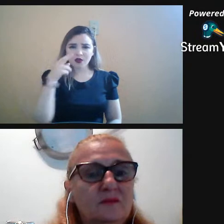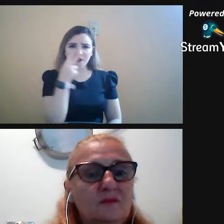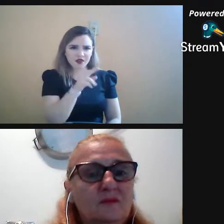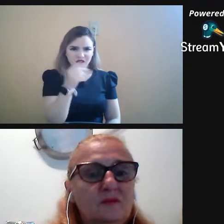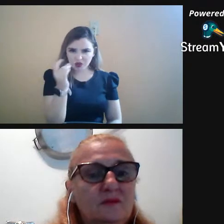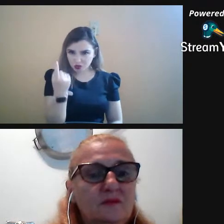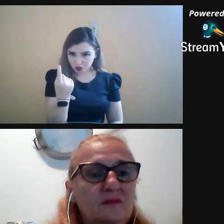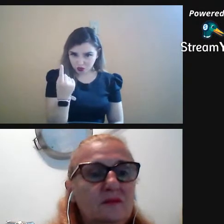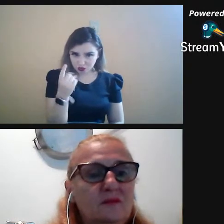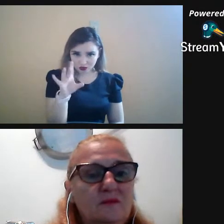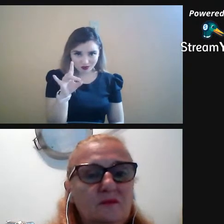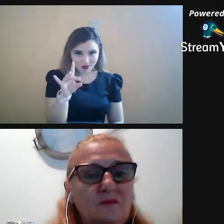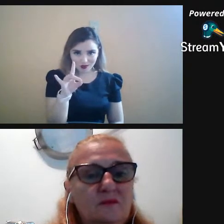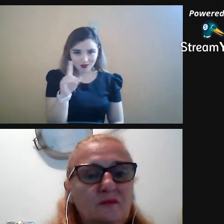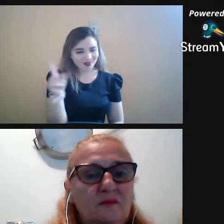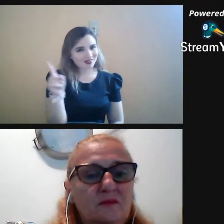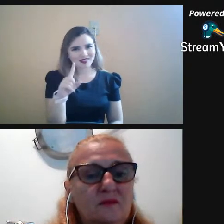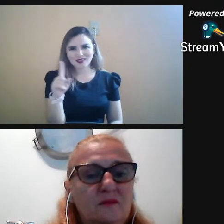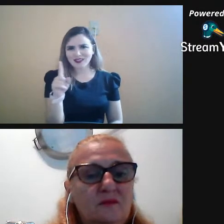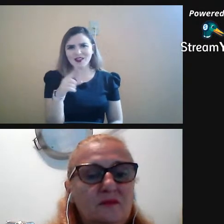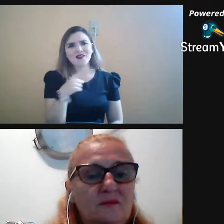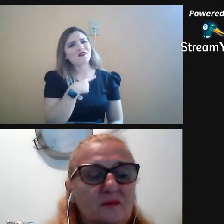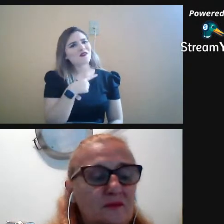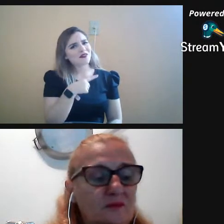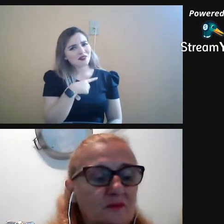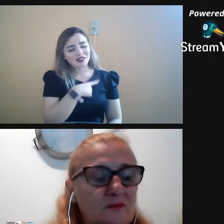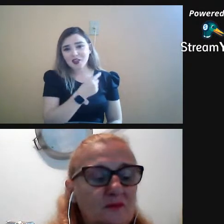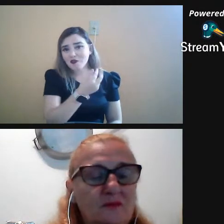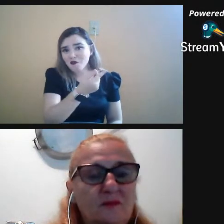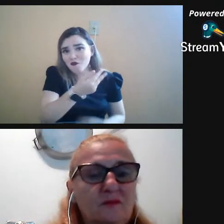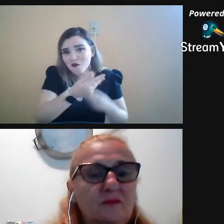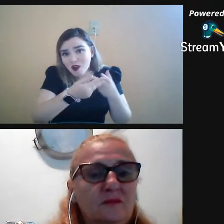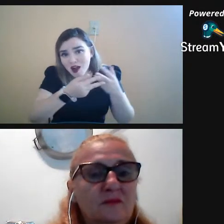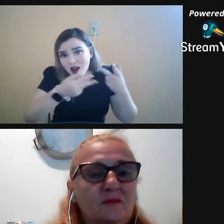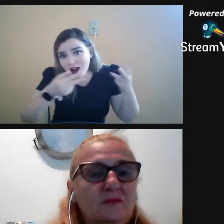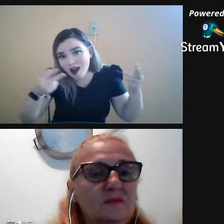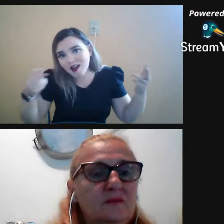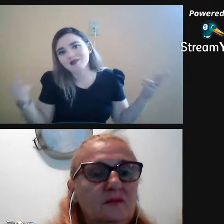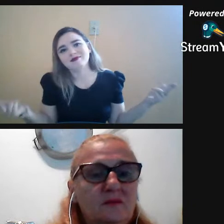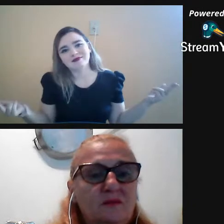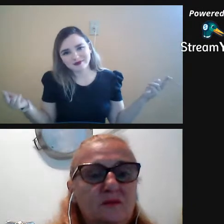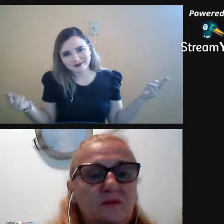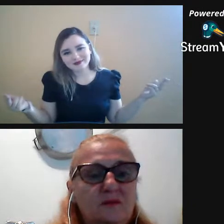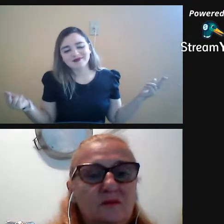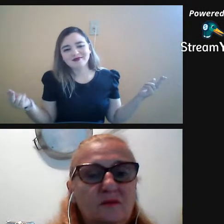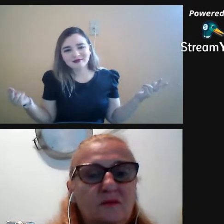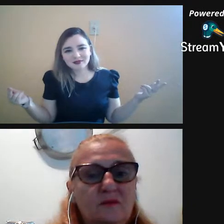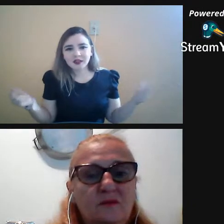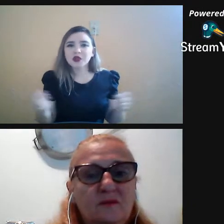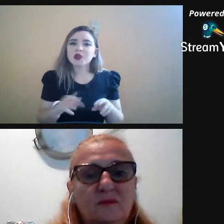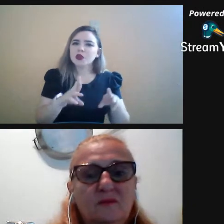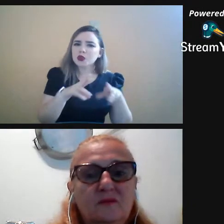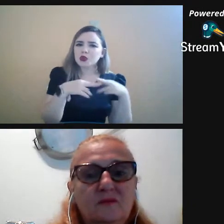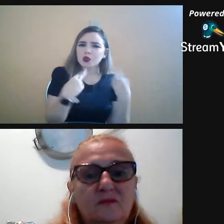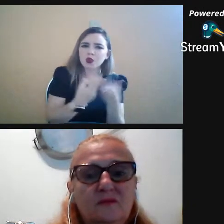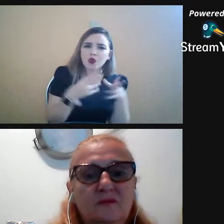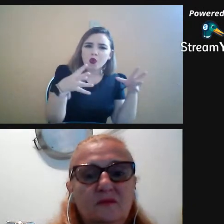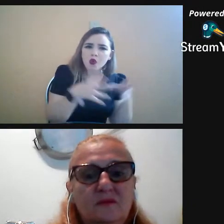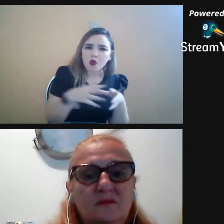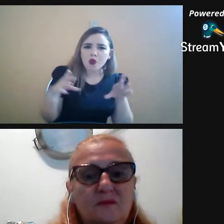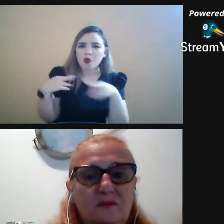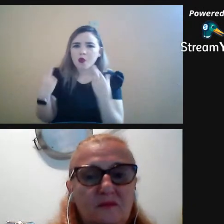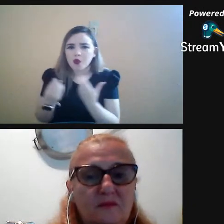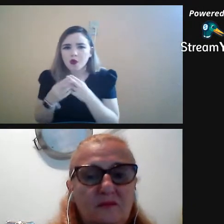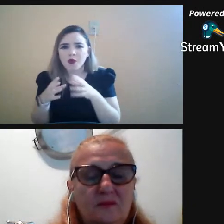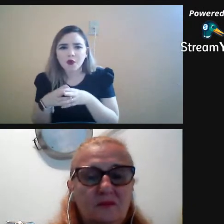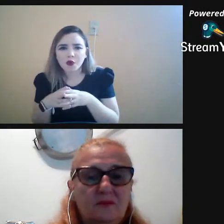vê inúmeras populações. Essas populações reunidas... Os